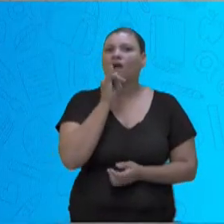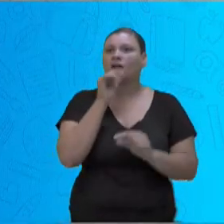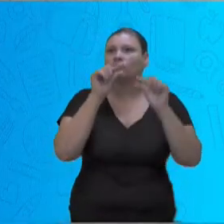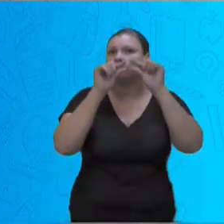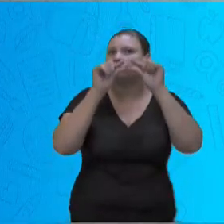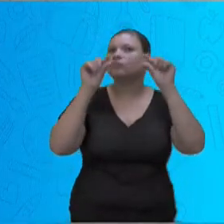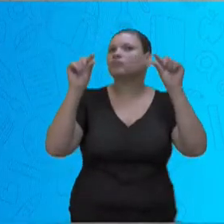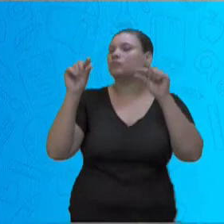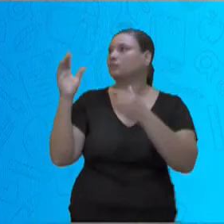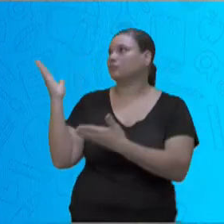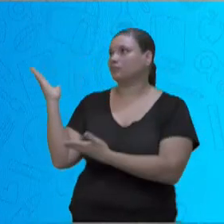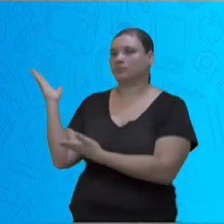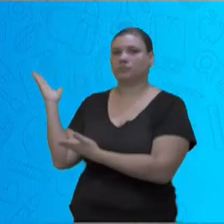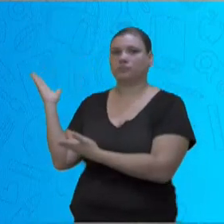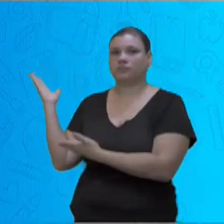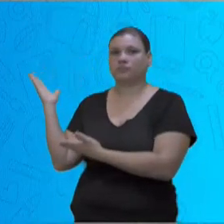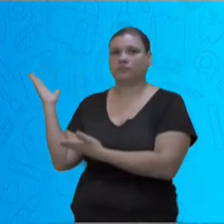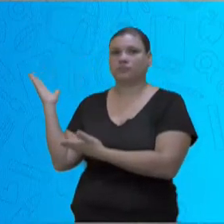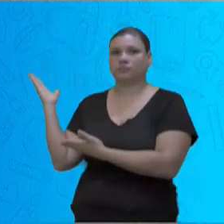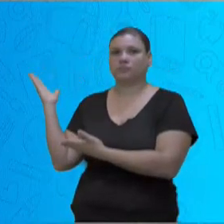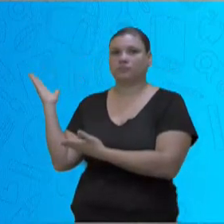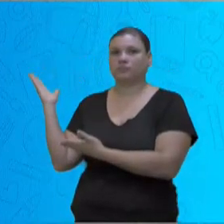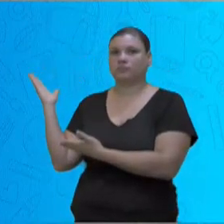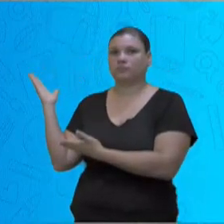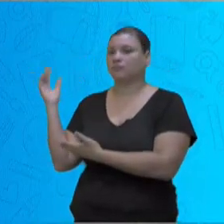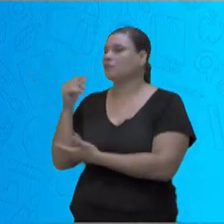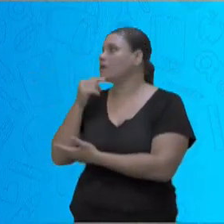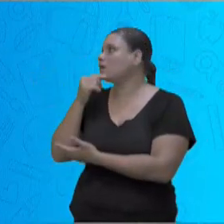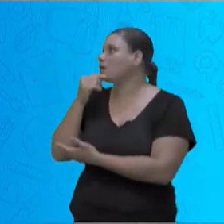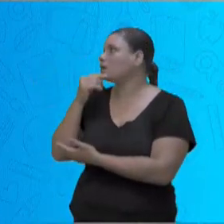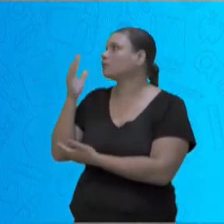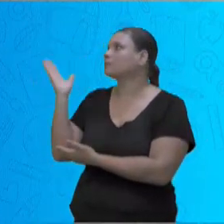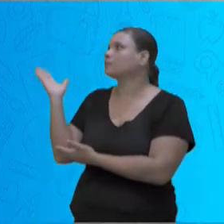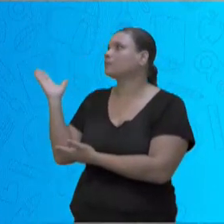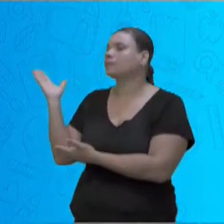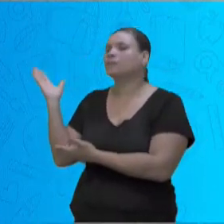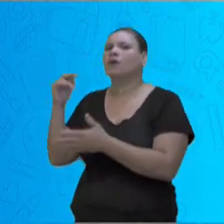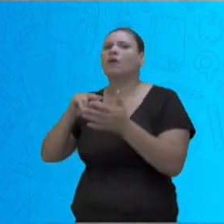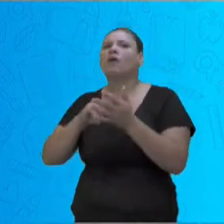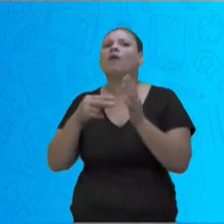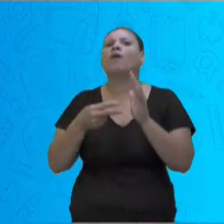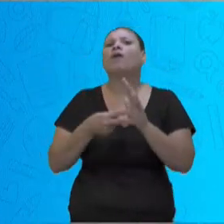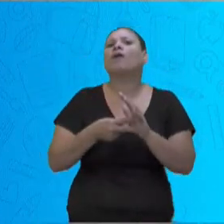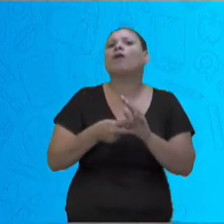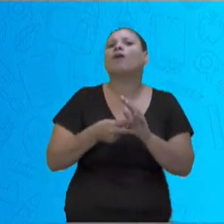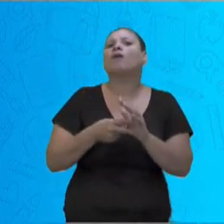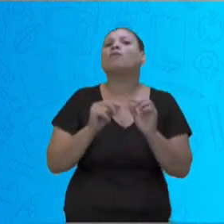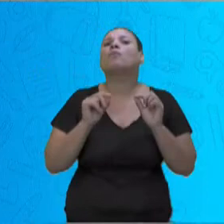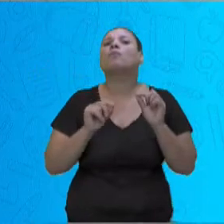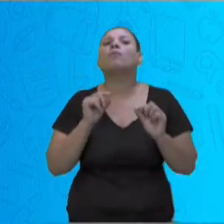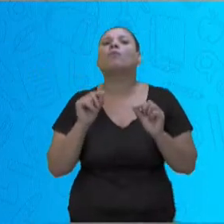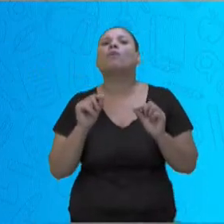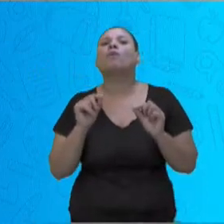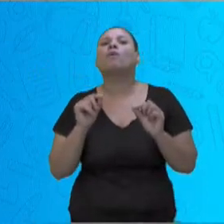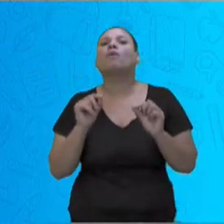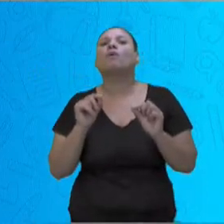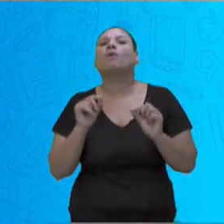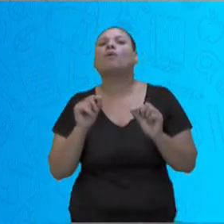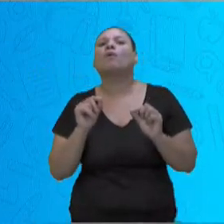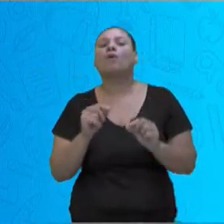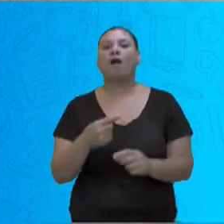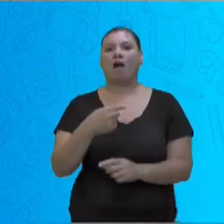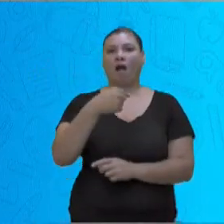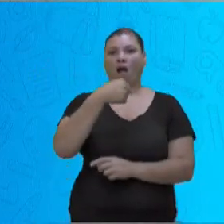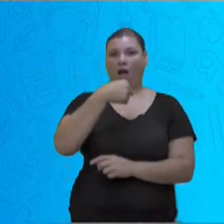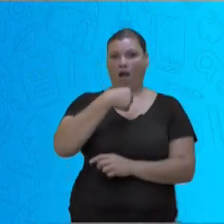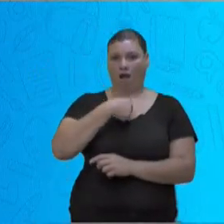exemplo dessa frase. Am I right? Am, no caso, o verbo to be, e o pronome